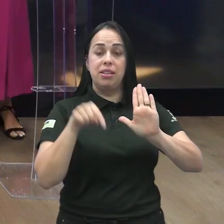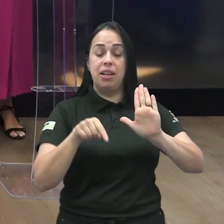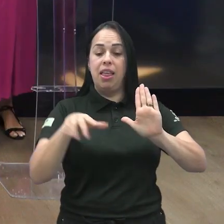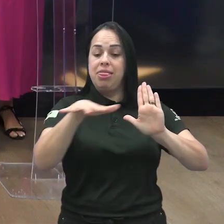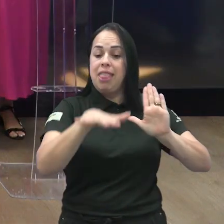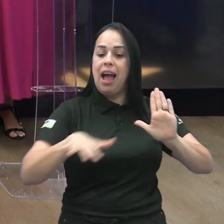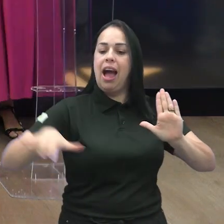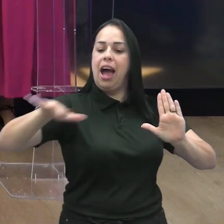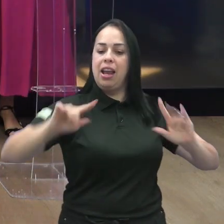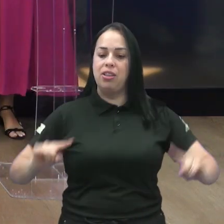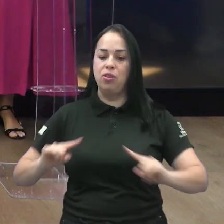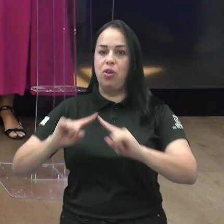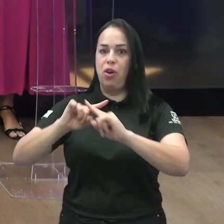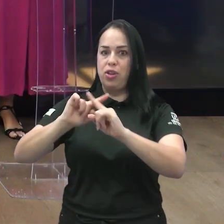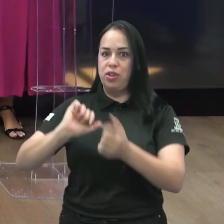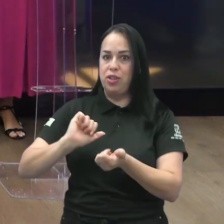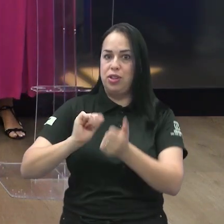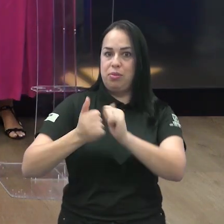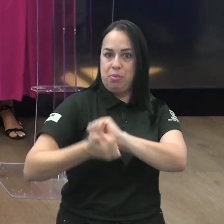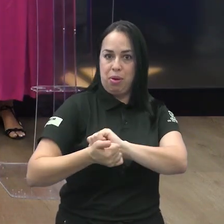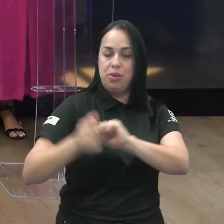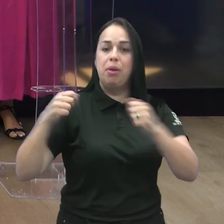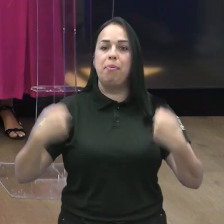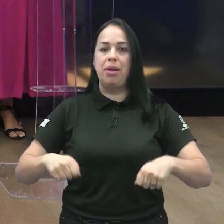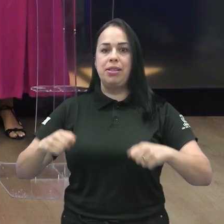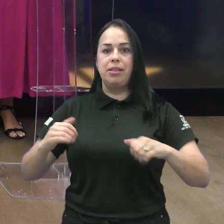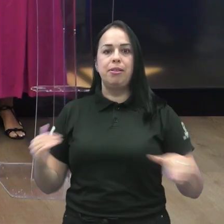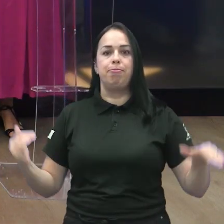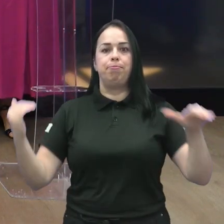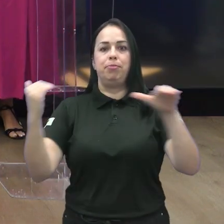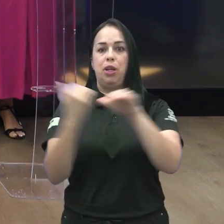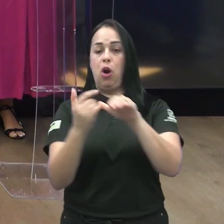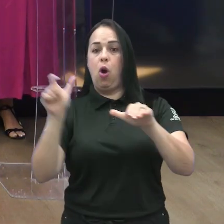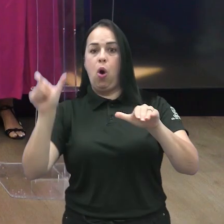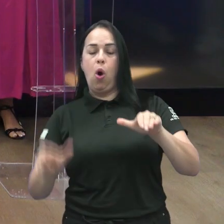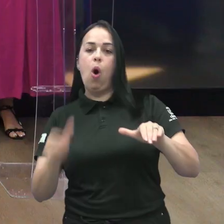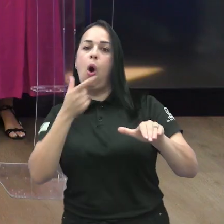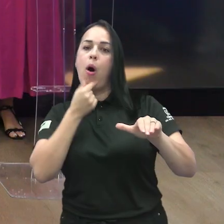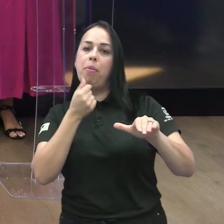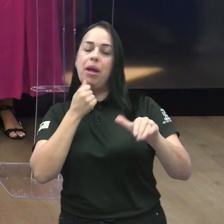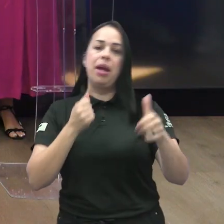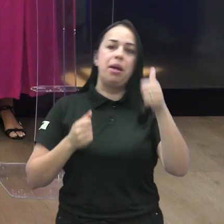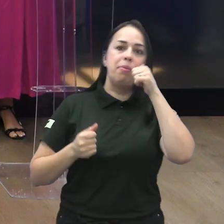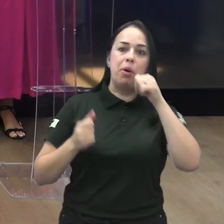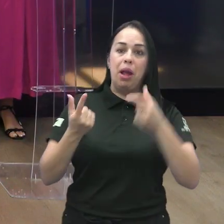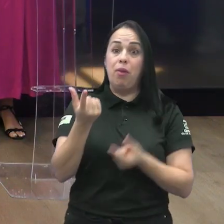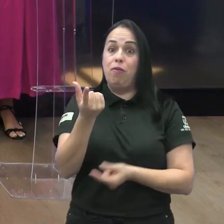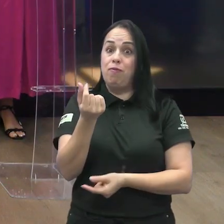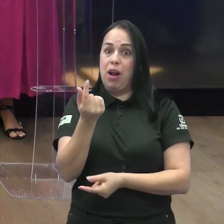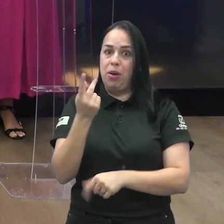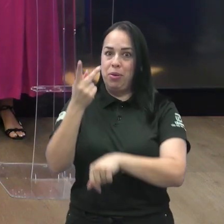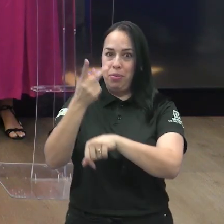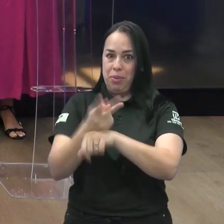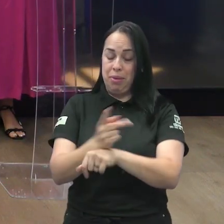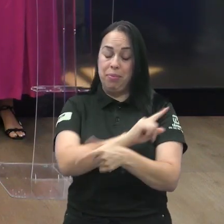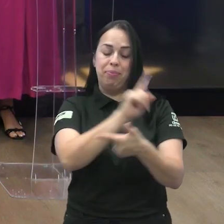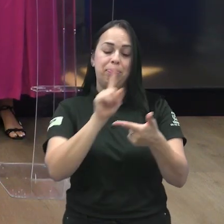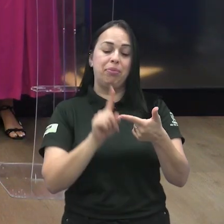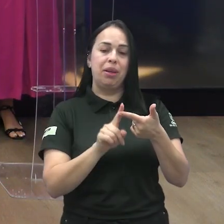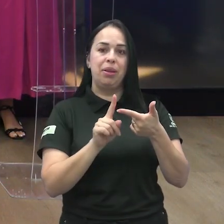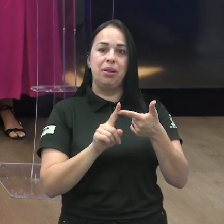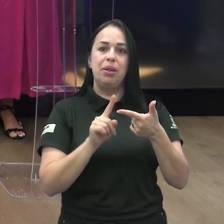igualdade entre mulheres e homens nas premiações realizadas em São José. E ainda, uma nova medida do governo